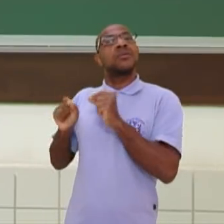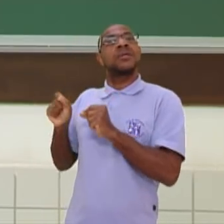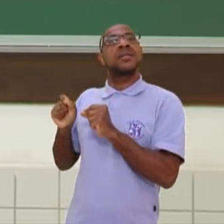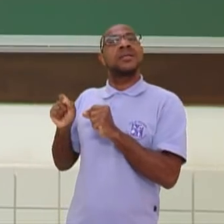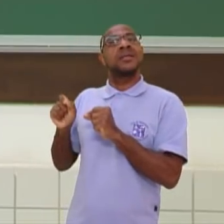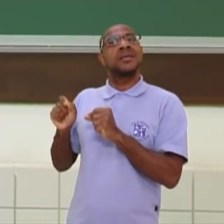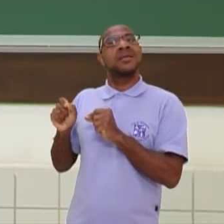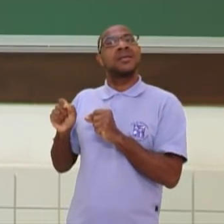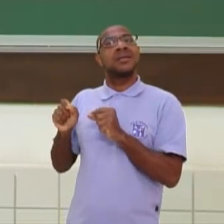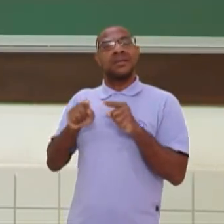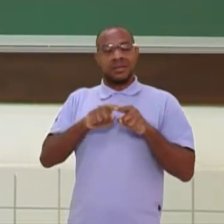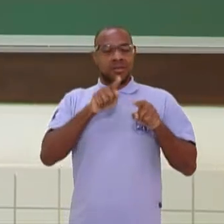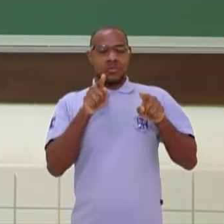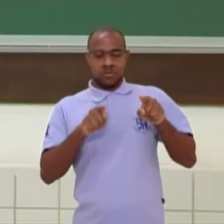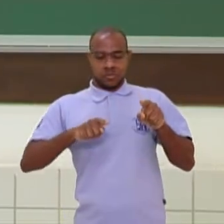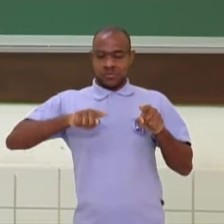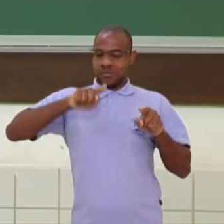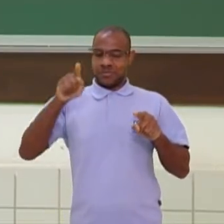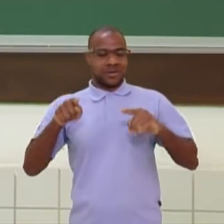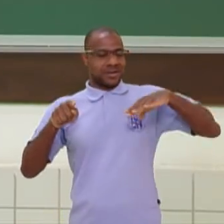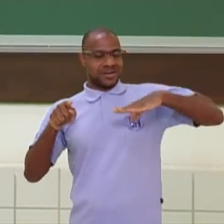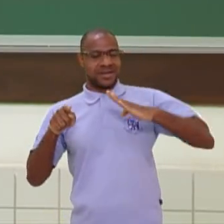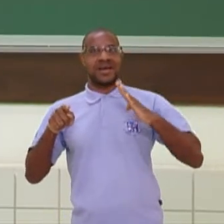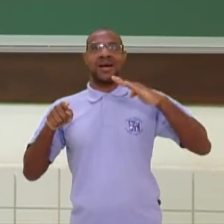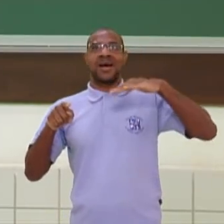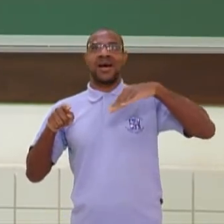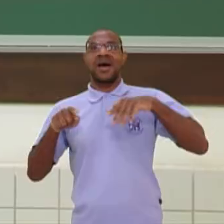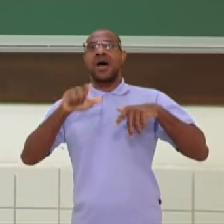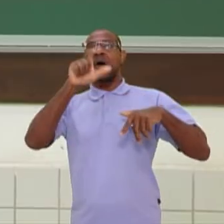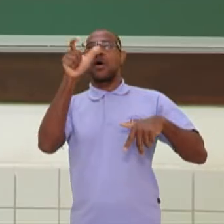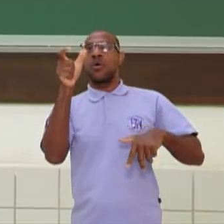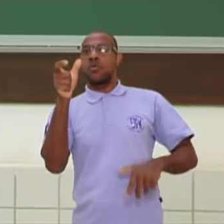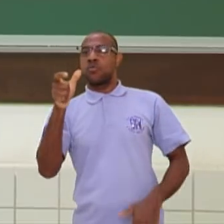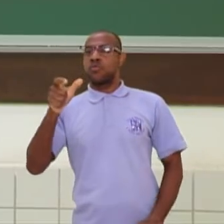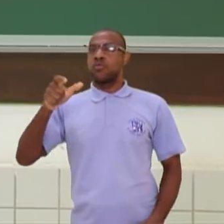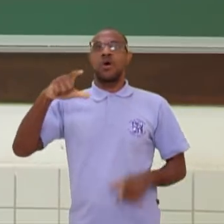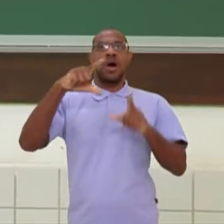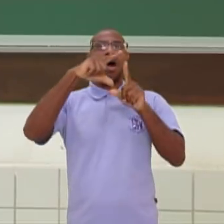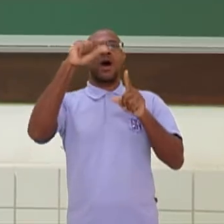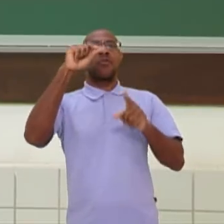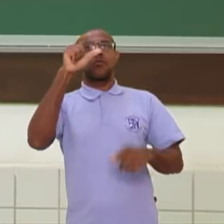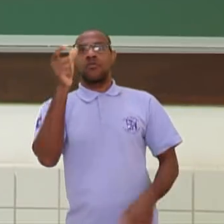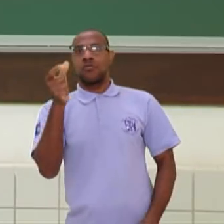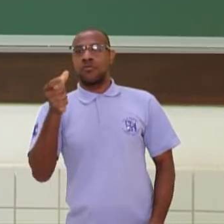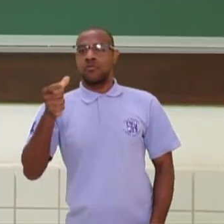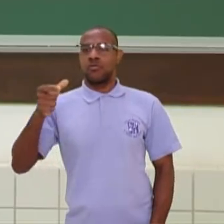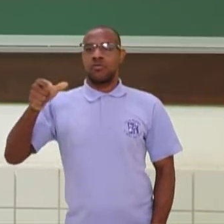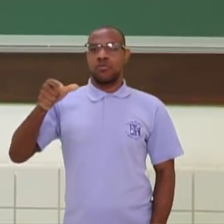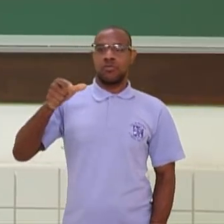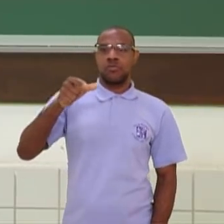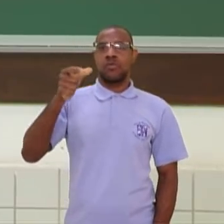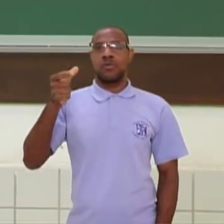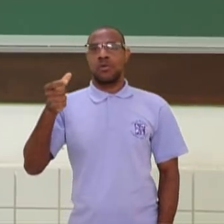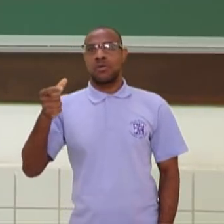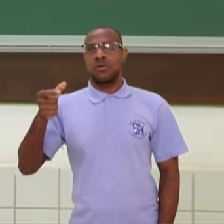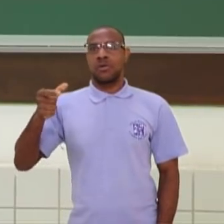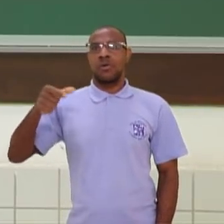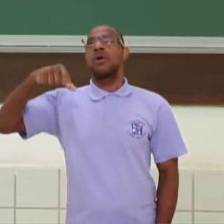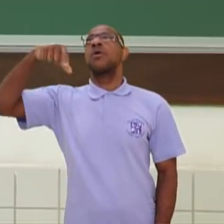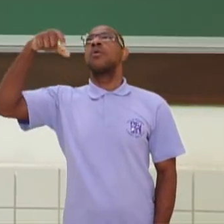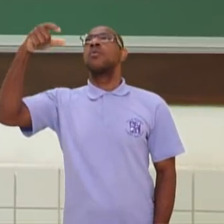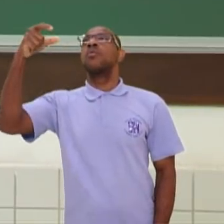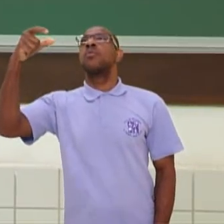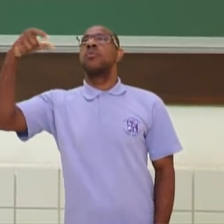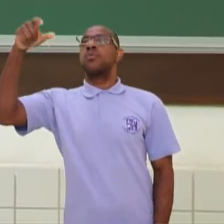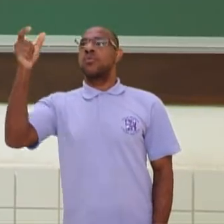vai ter o quê? Apenas a sinuosidade. Essa folha, ela pode ir um pouquinho para frente, mas ela vai um pouquinho para trás, ela pode ir para cima,